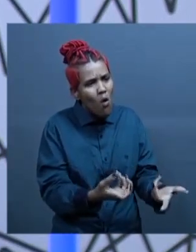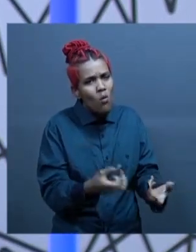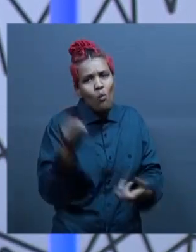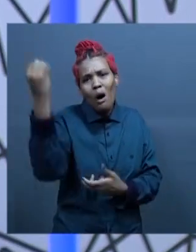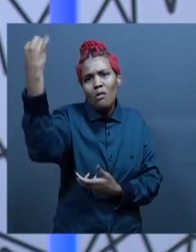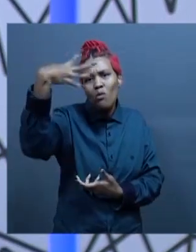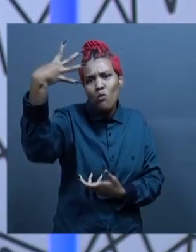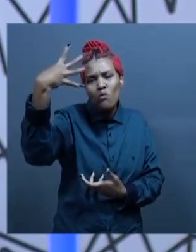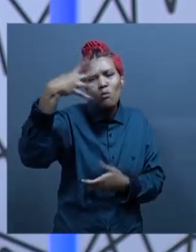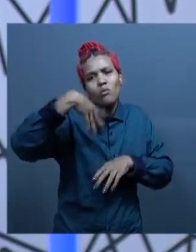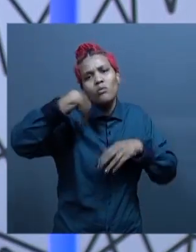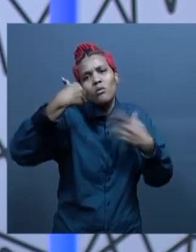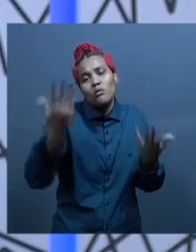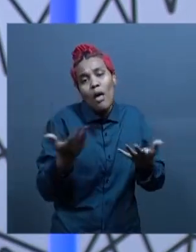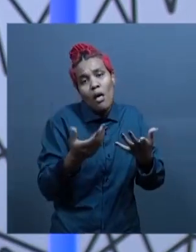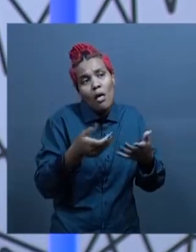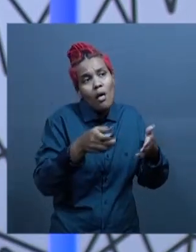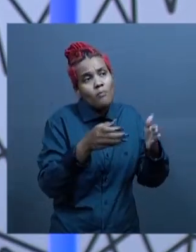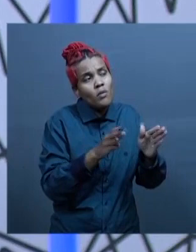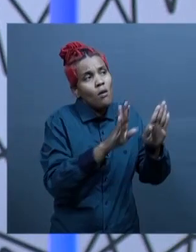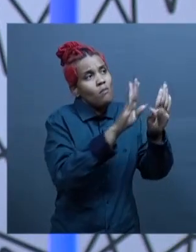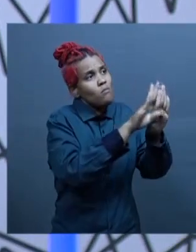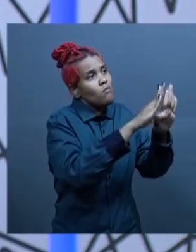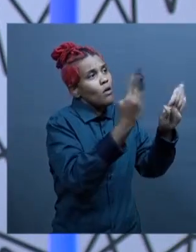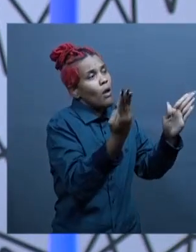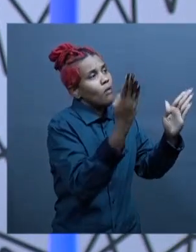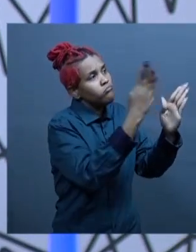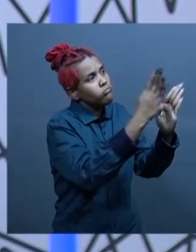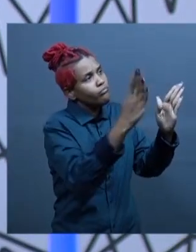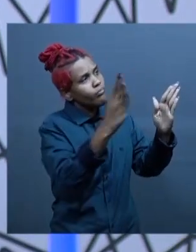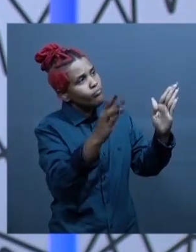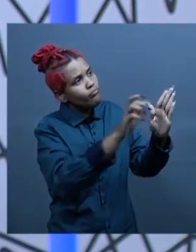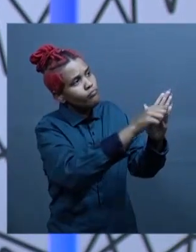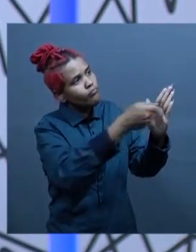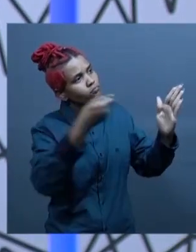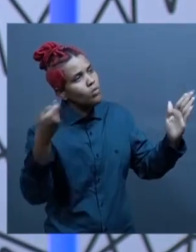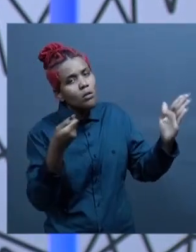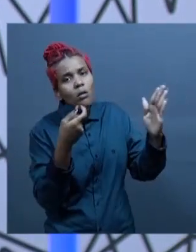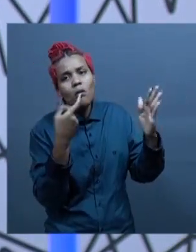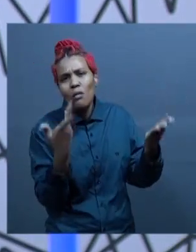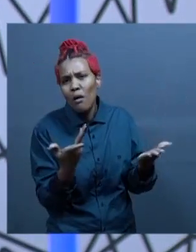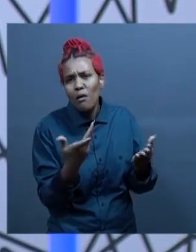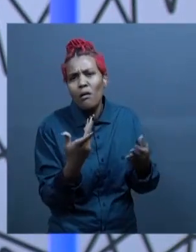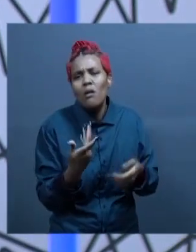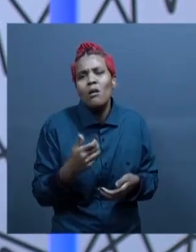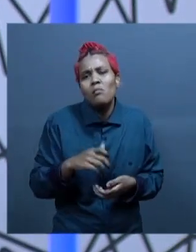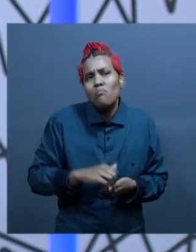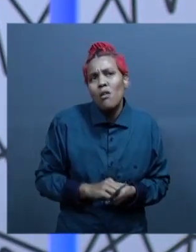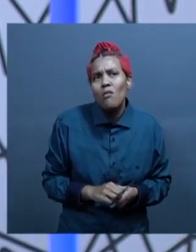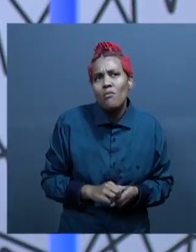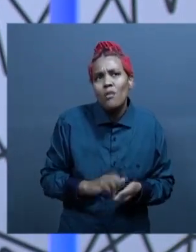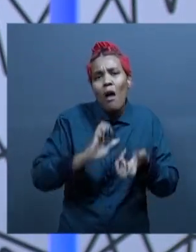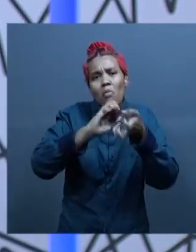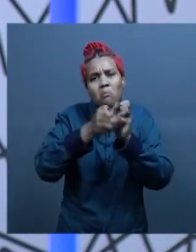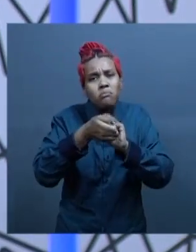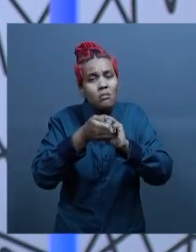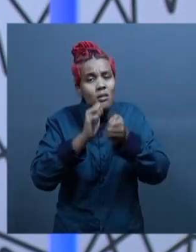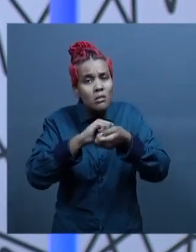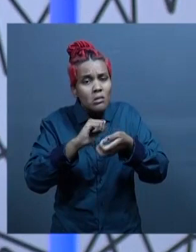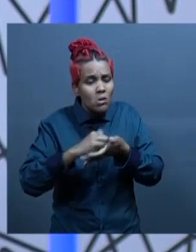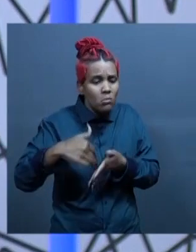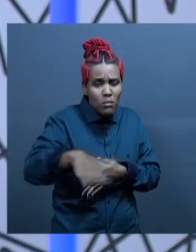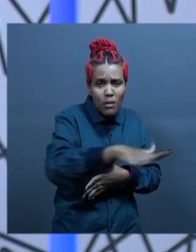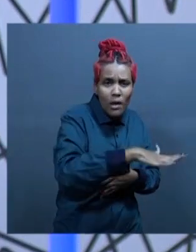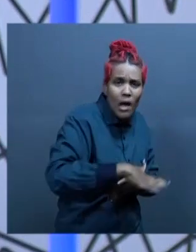guarda roupa que você pega com as mãos a pessoa tem que virar com braço então são adequações são são coisas que o mercado vem